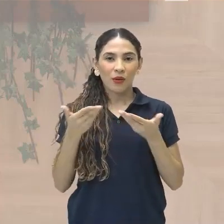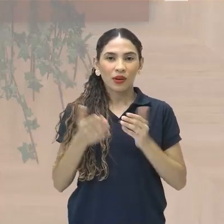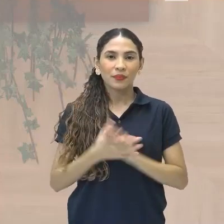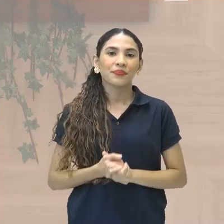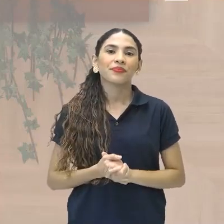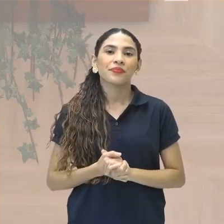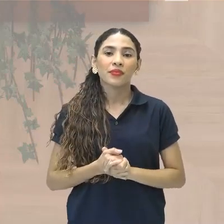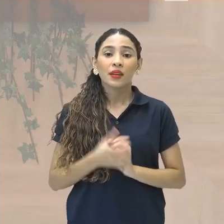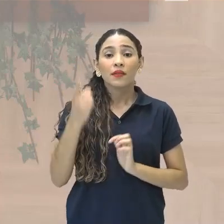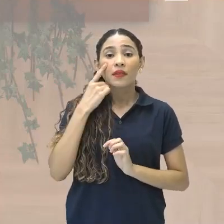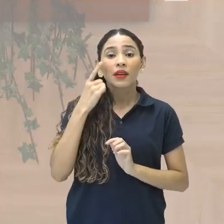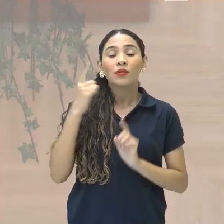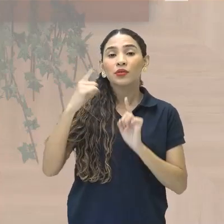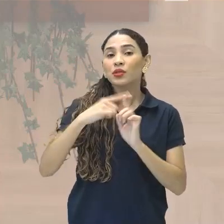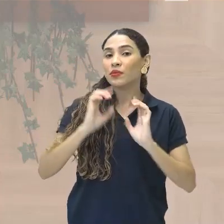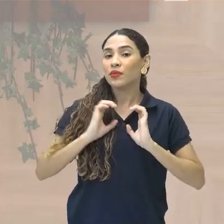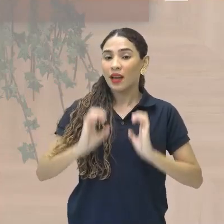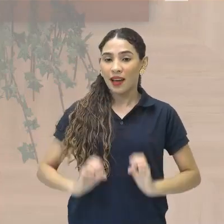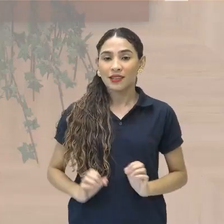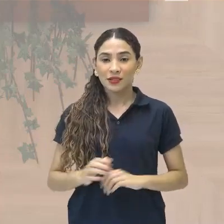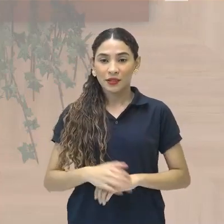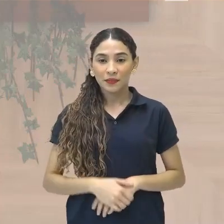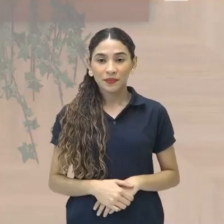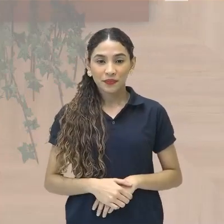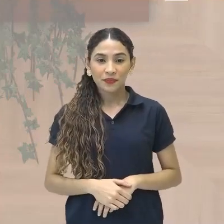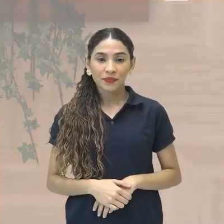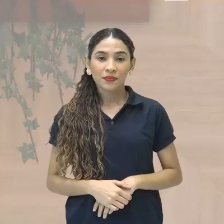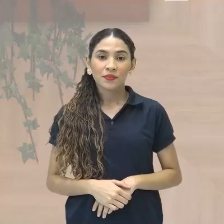daí, vendo os tipos de ética. Olha só,